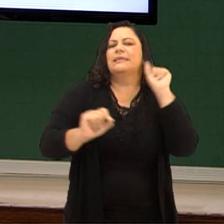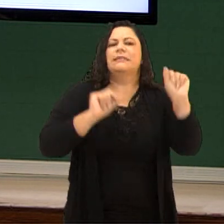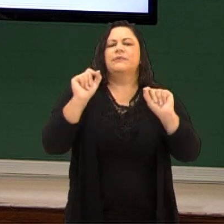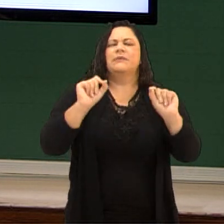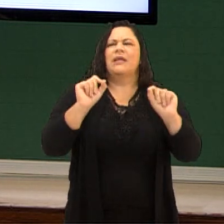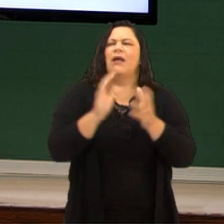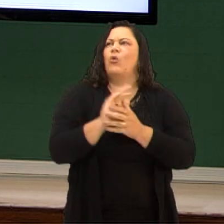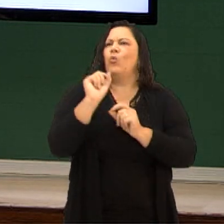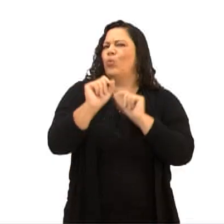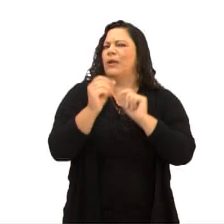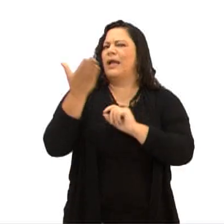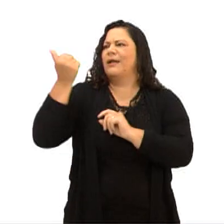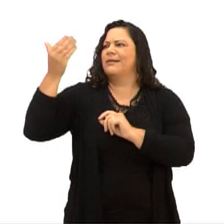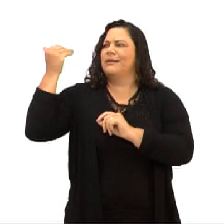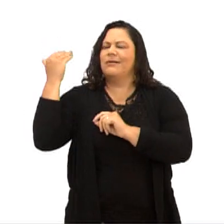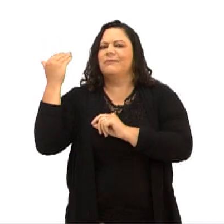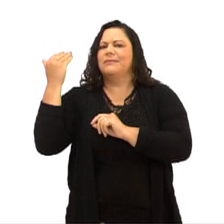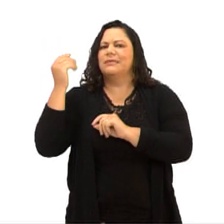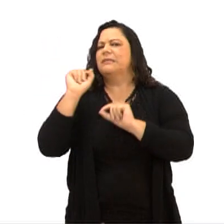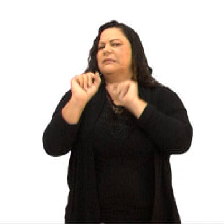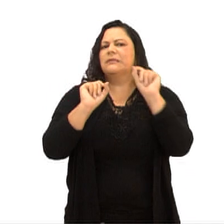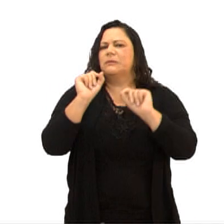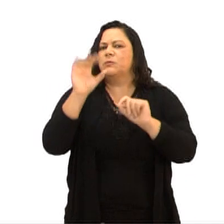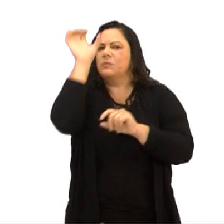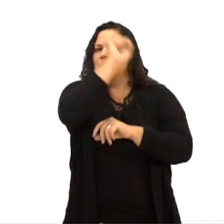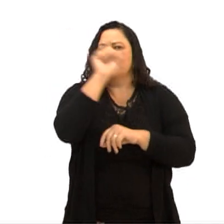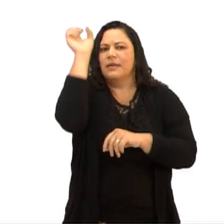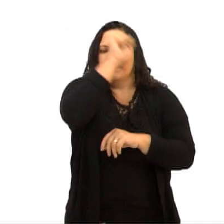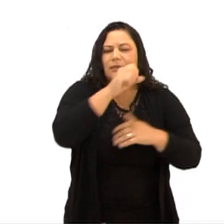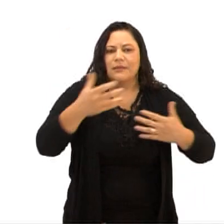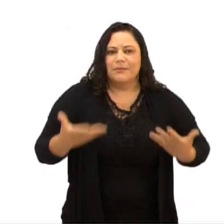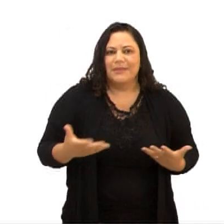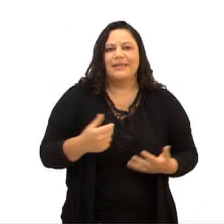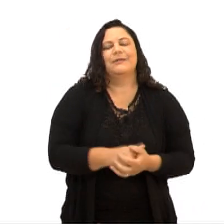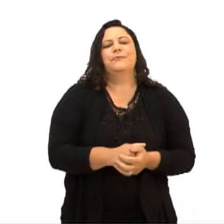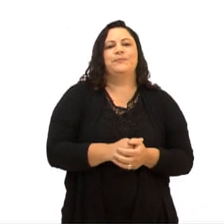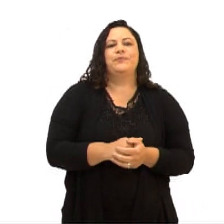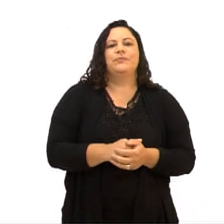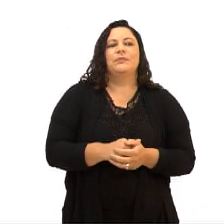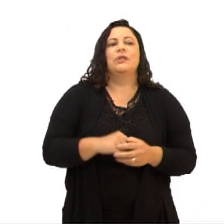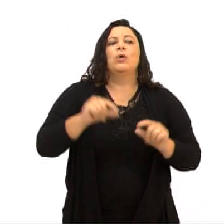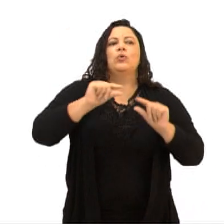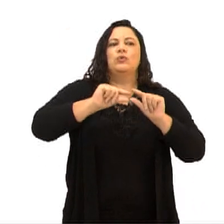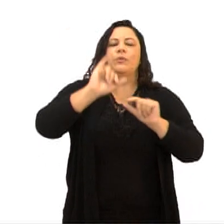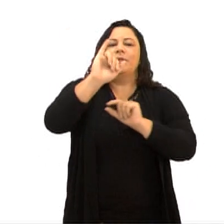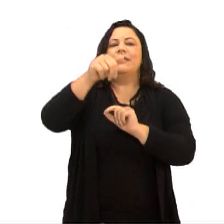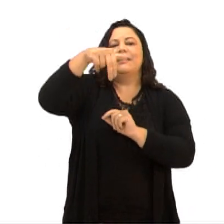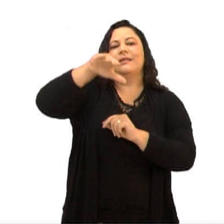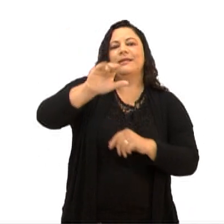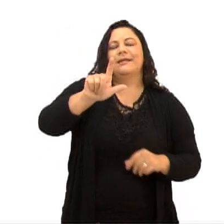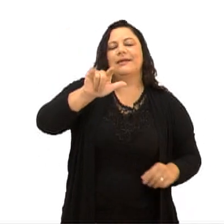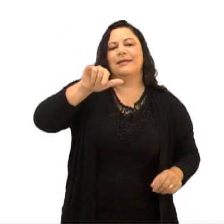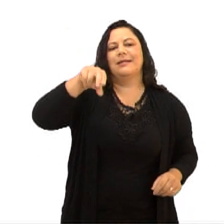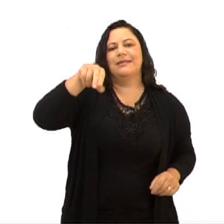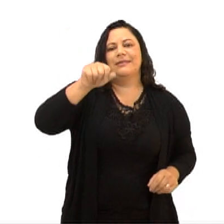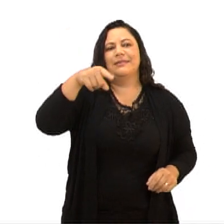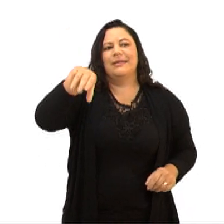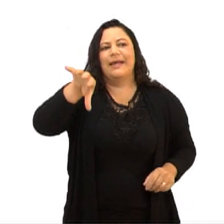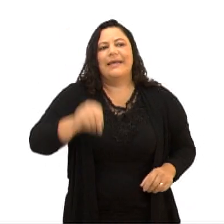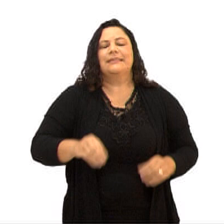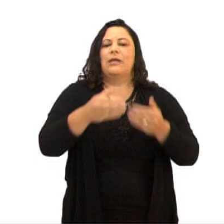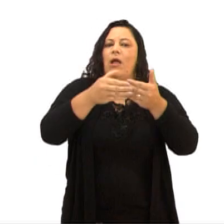última aula. O que a gente aprendeu mesmo na última aula? A gente aprendeu sobre inclinação, o que mais? A